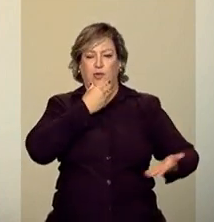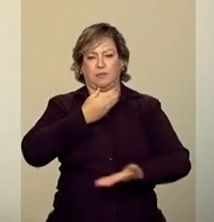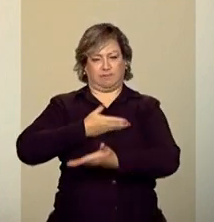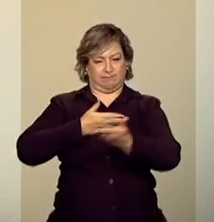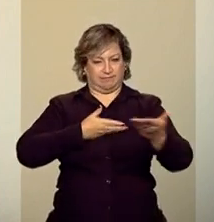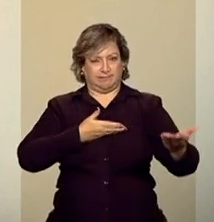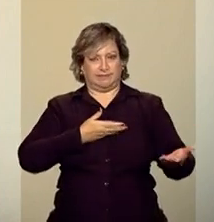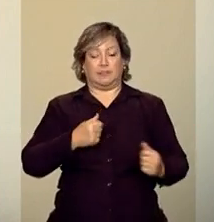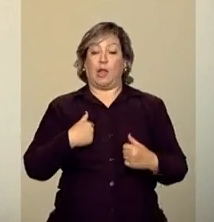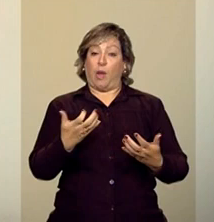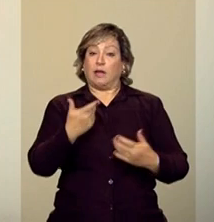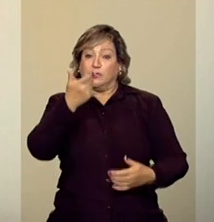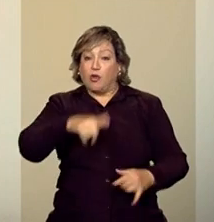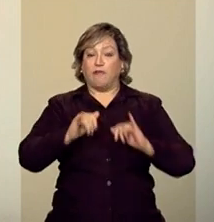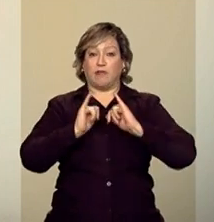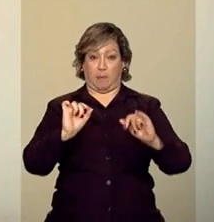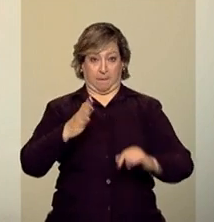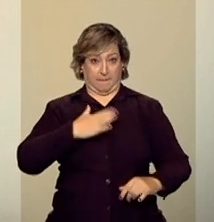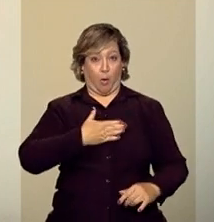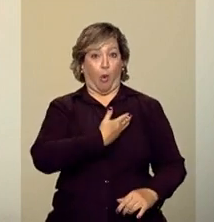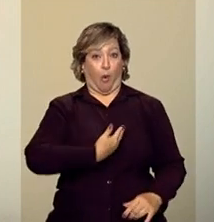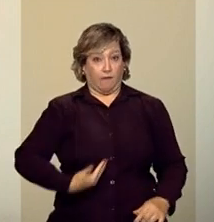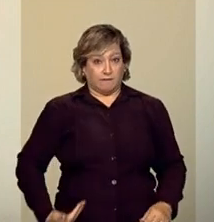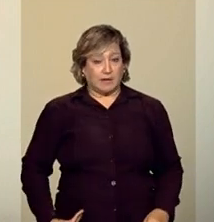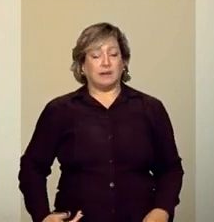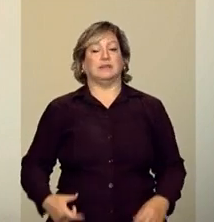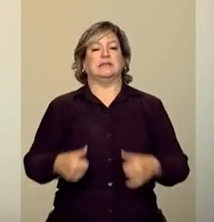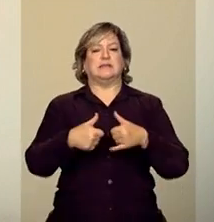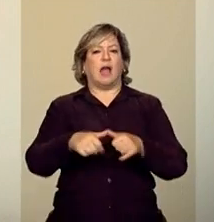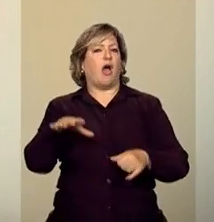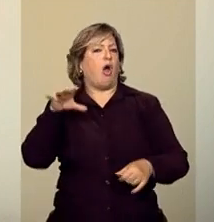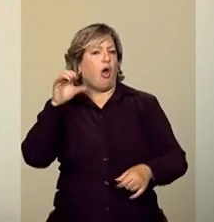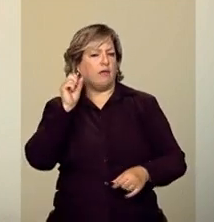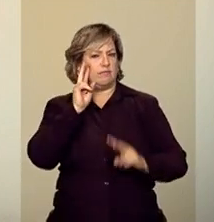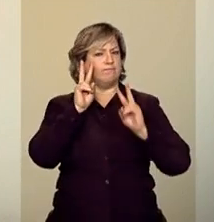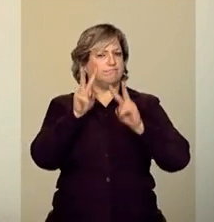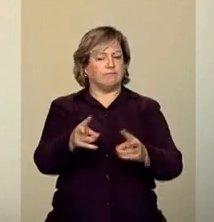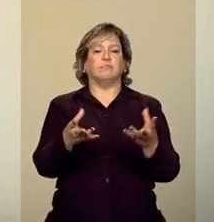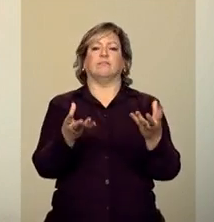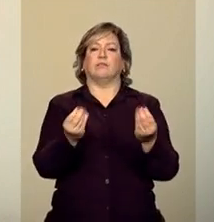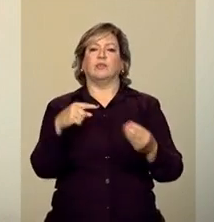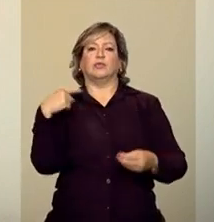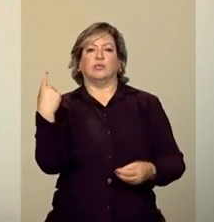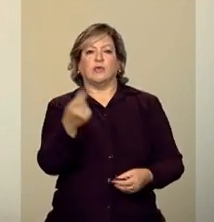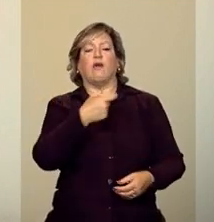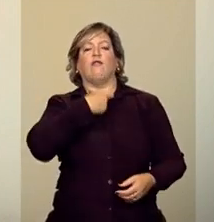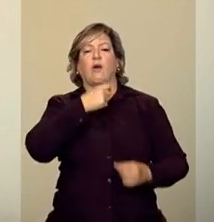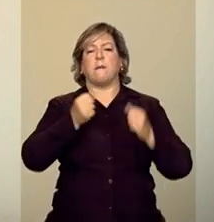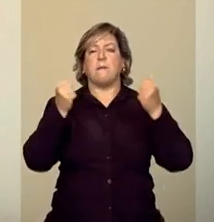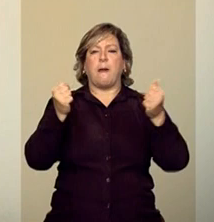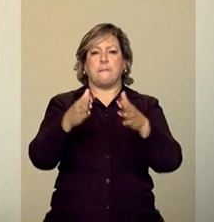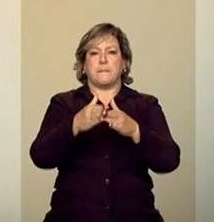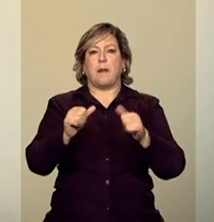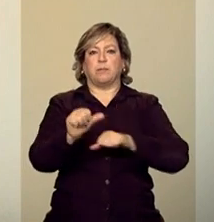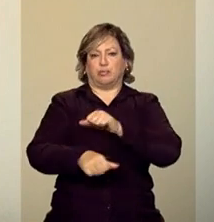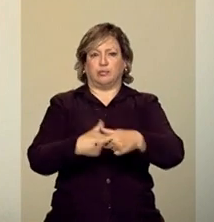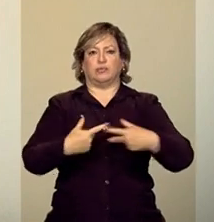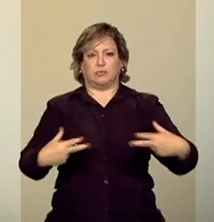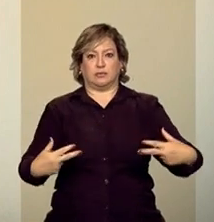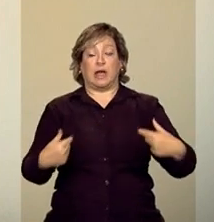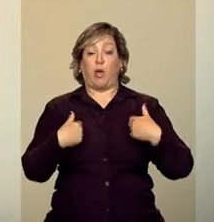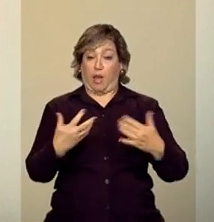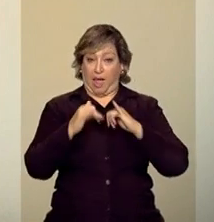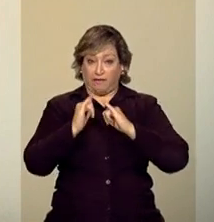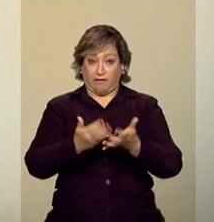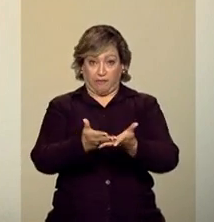eu quero repetir que o meu governo está ouvindo as vozes democráticas que pedem mudança. Eu